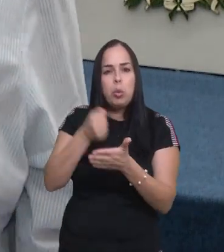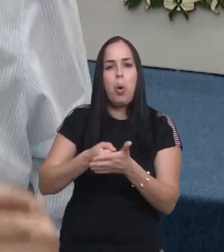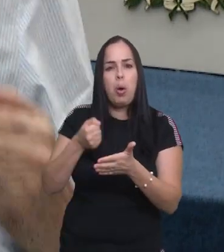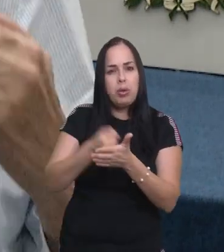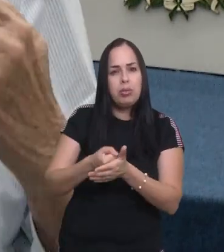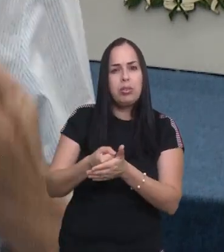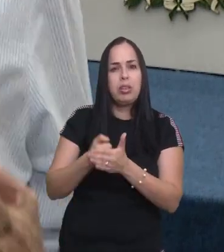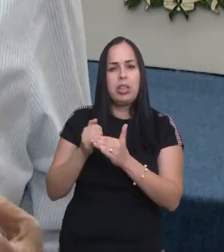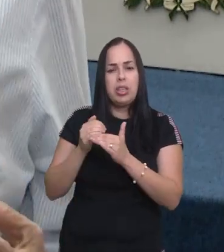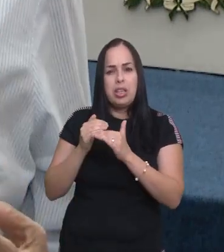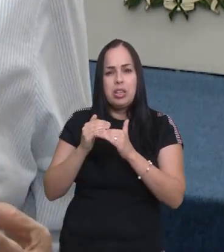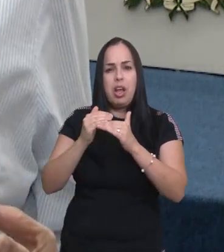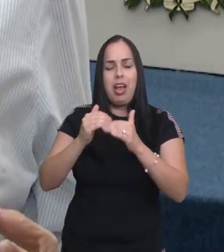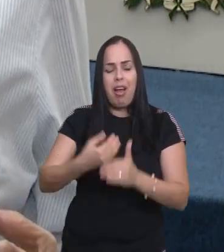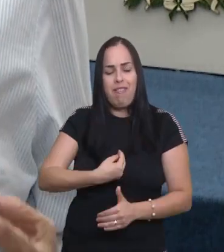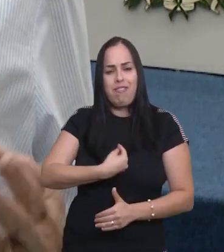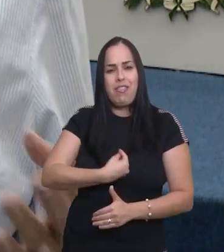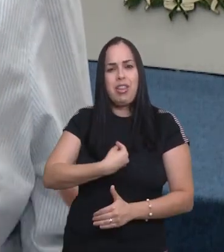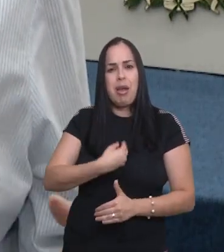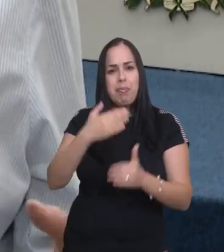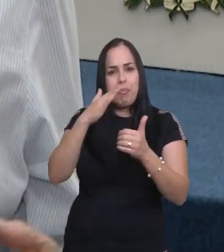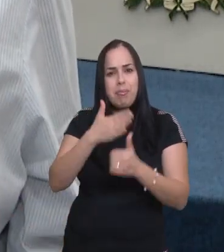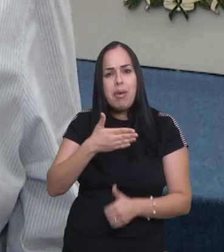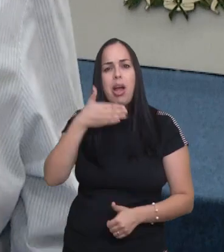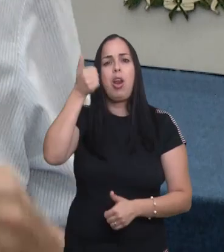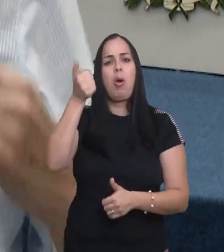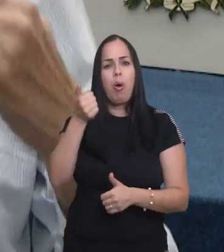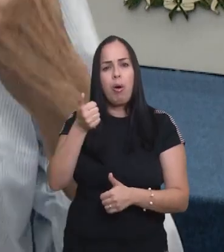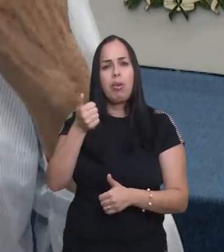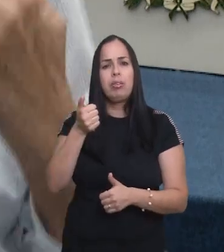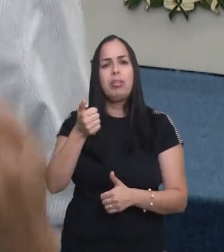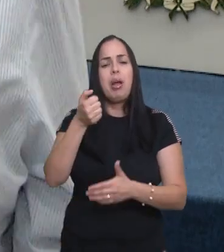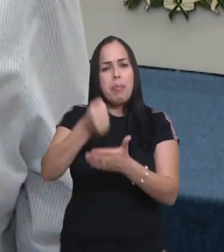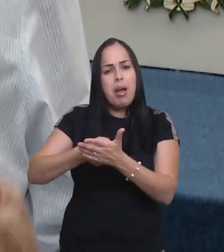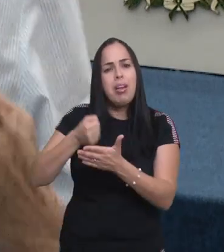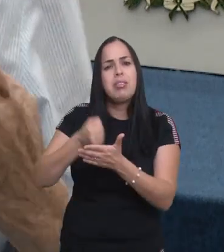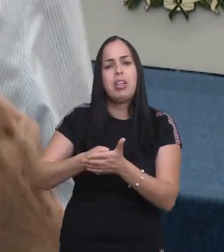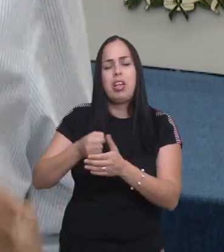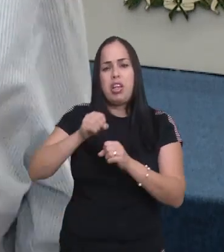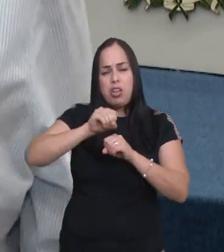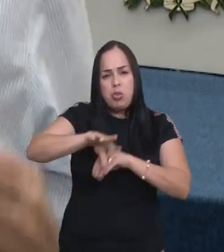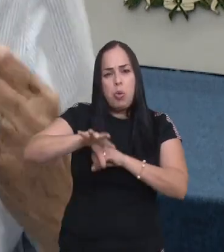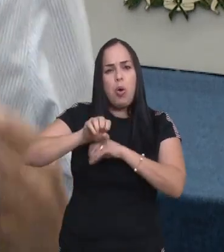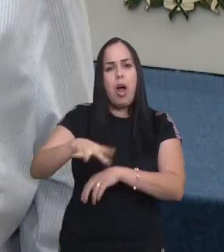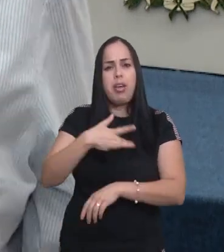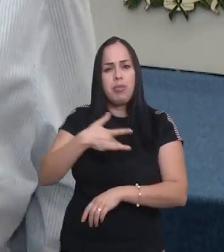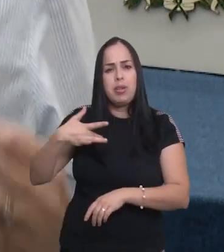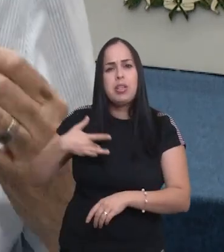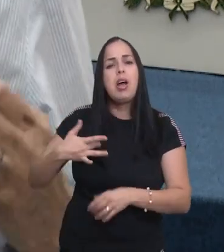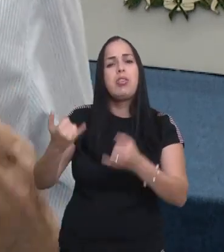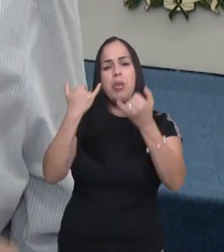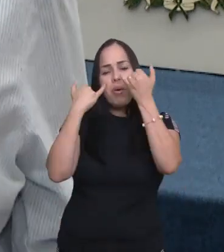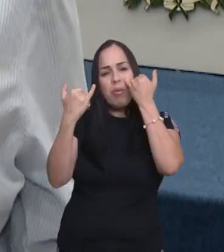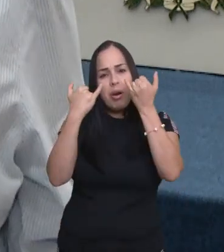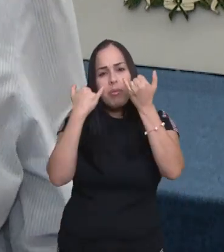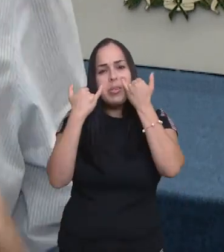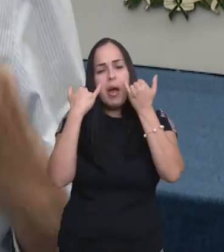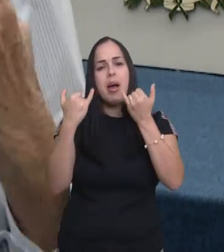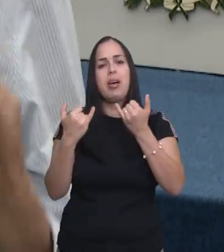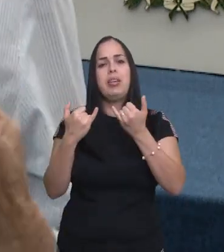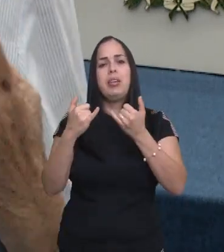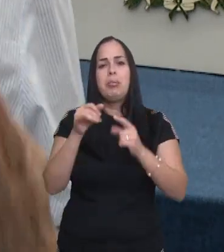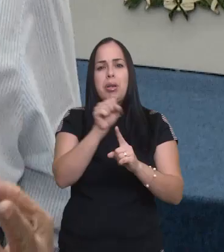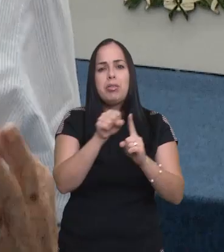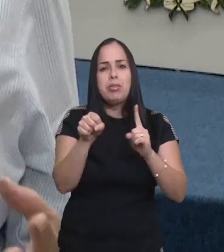padrões. É lutar por melhor qualidade de vida dos serviços públicos, é lutar por mais educação, mais saúde, mais informação,